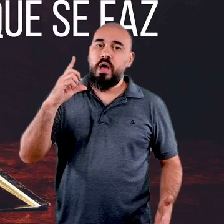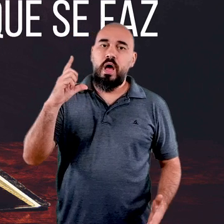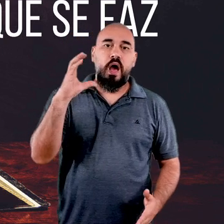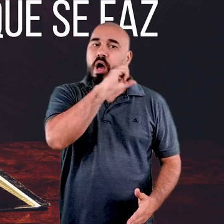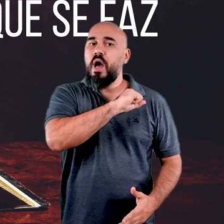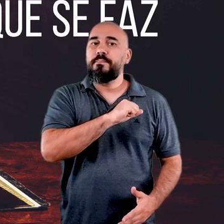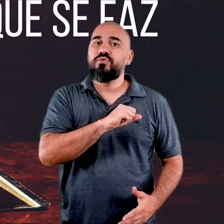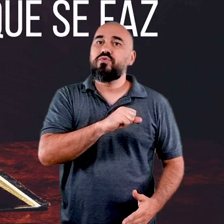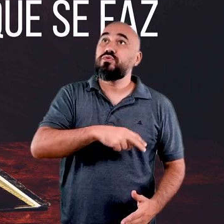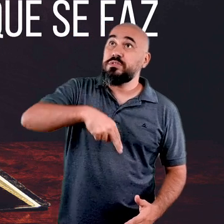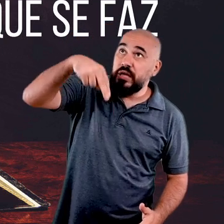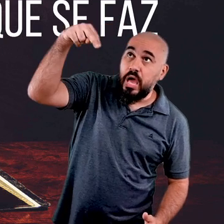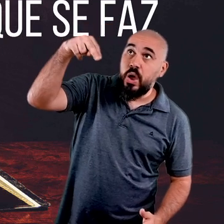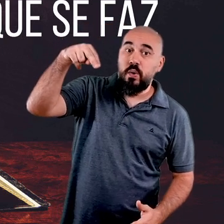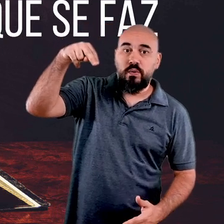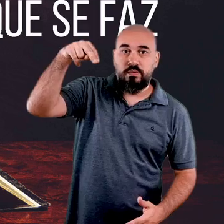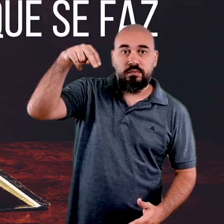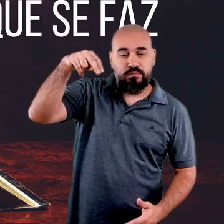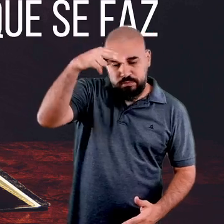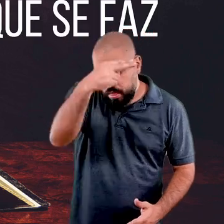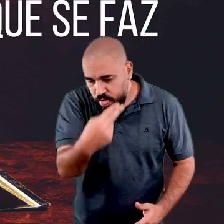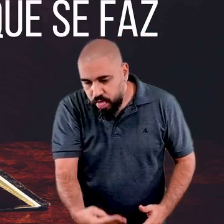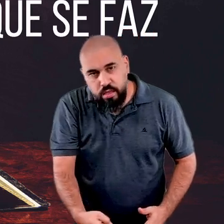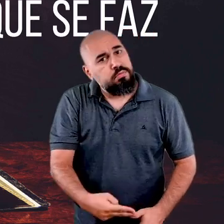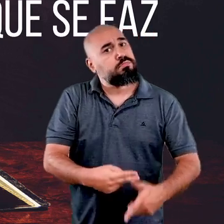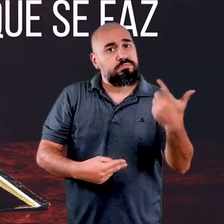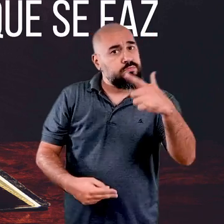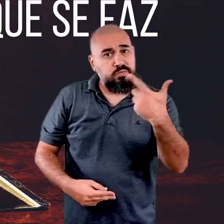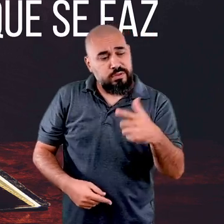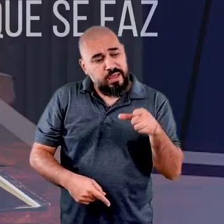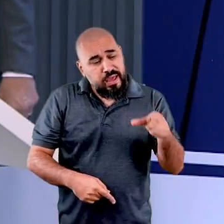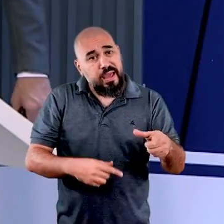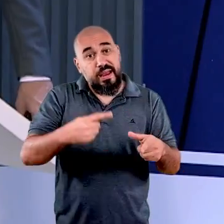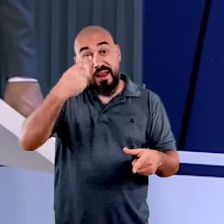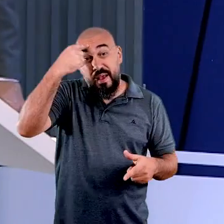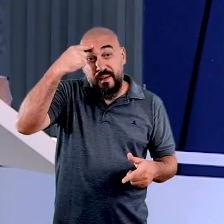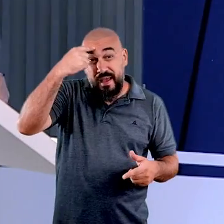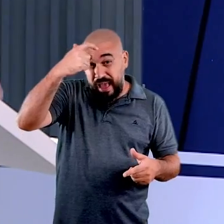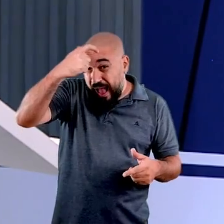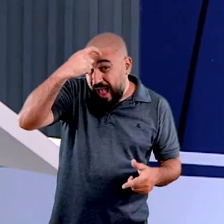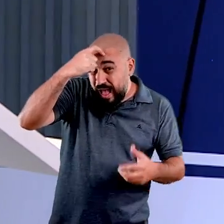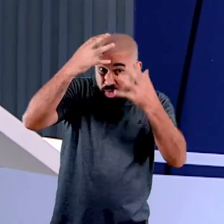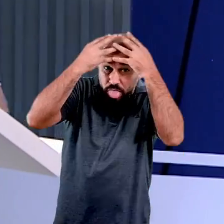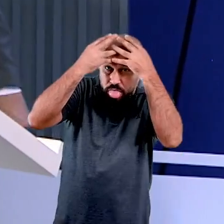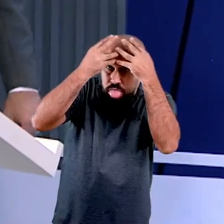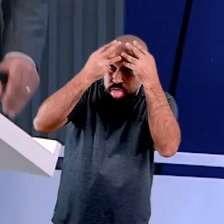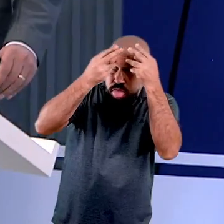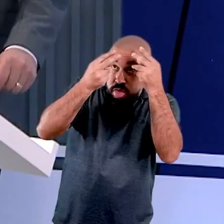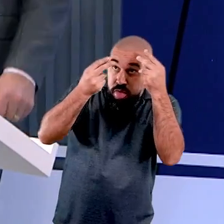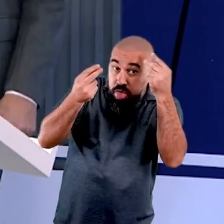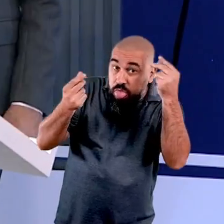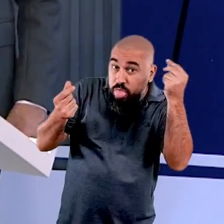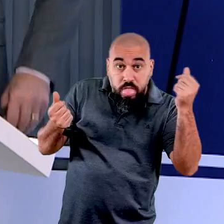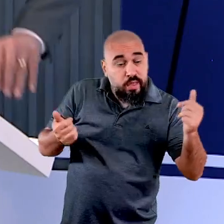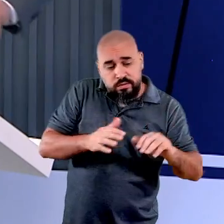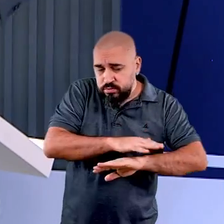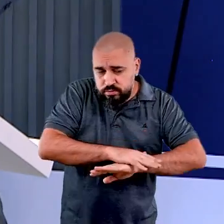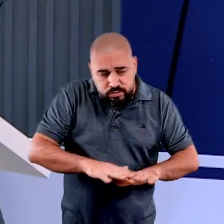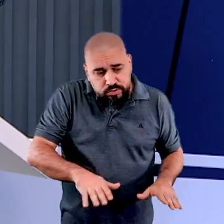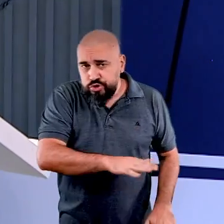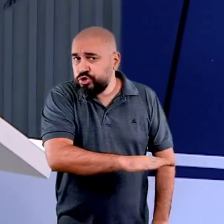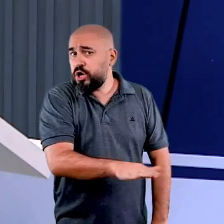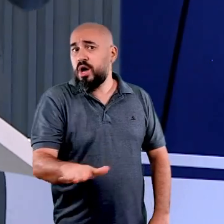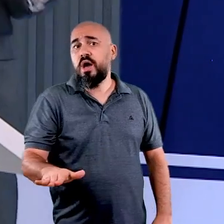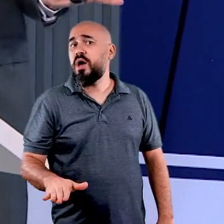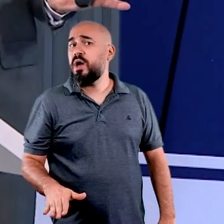a memória deles jaz no esquecimento. Isso pode parecer um pouco duro o que eu vou dizer, mas